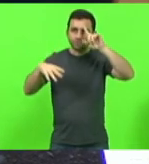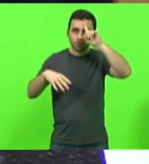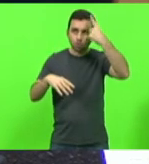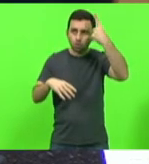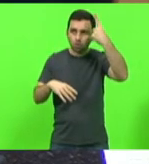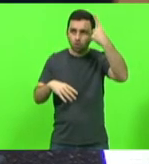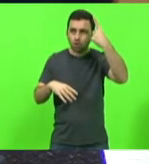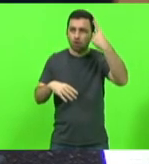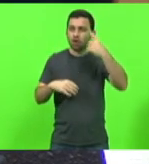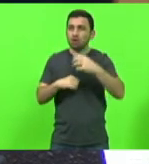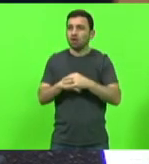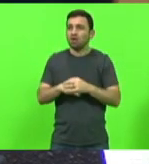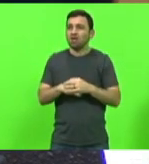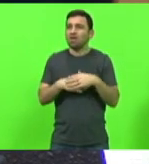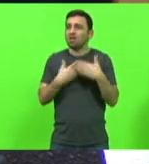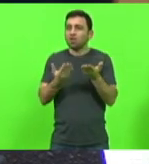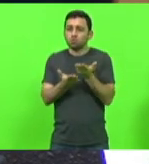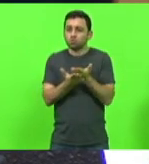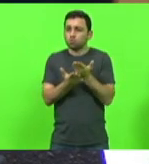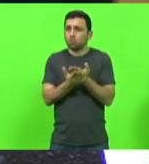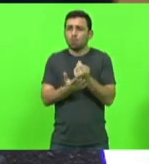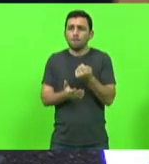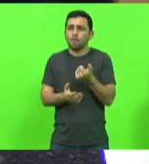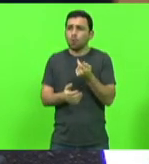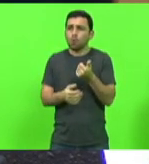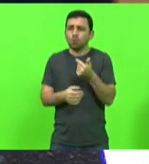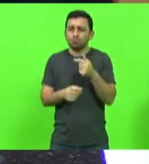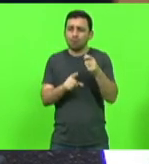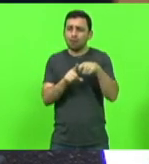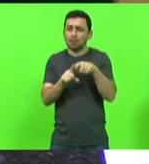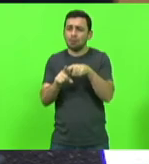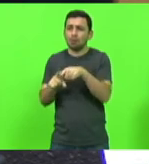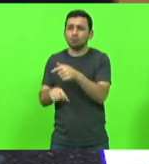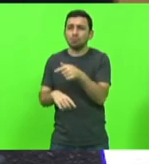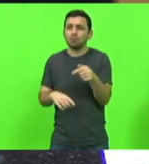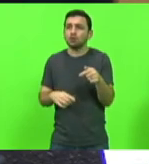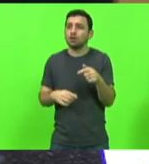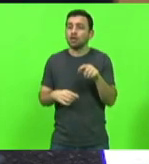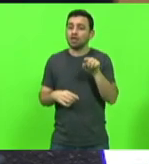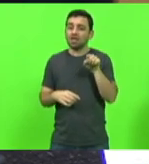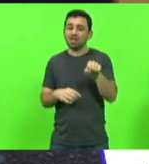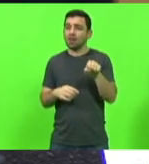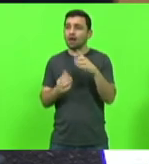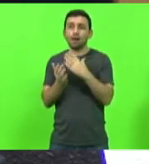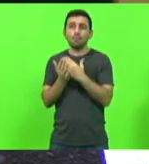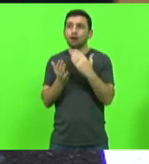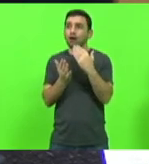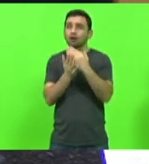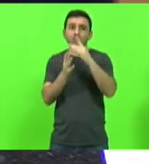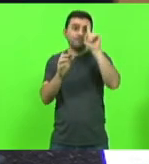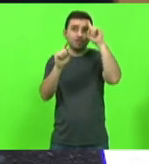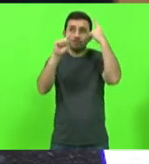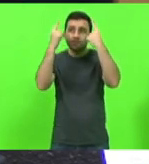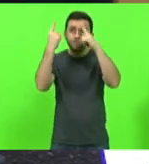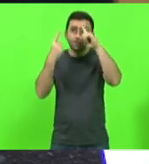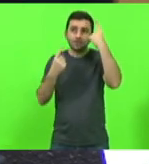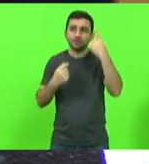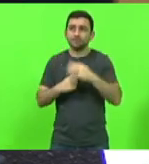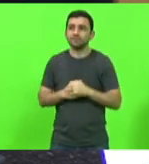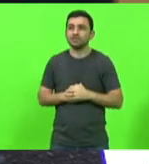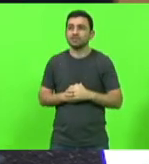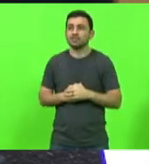estudou apenas poucos meses e foi considerado um dos maiores inventores. Se nós temos o